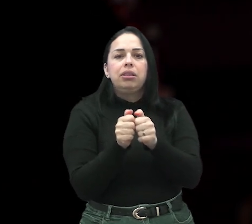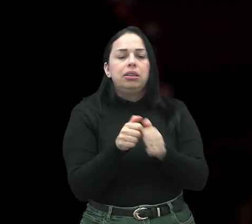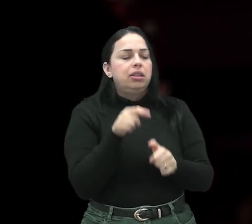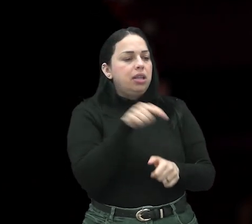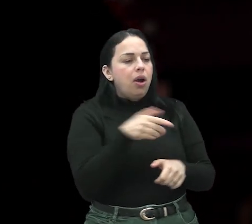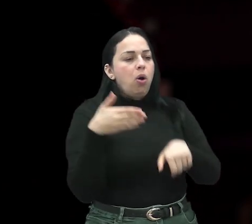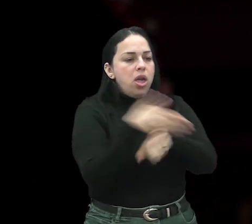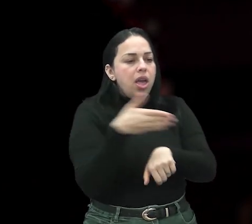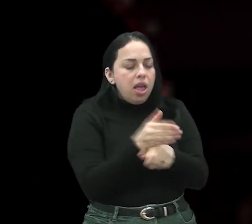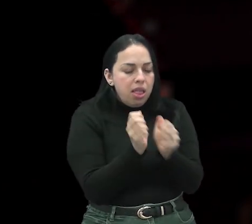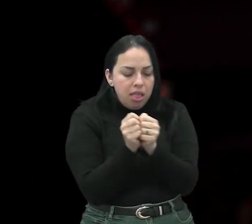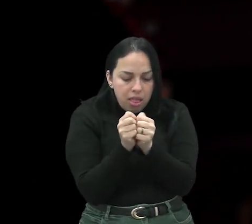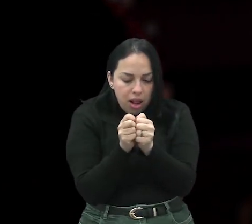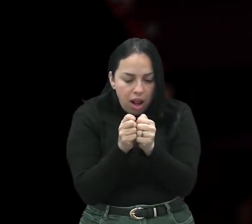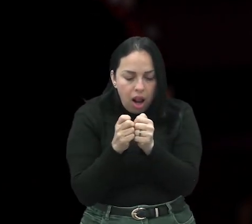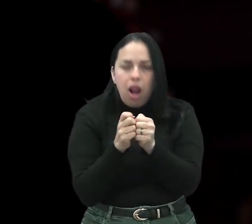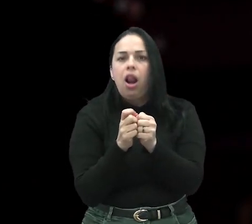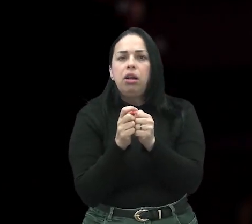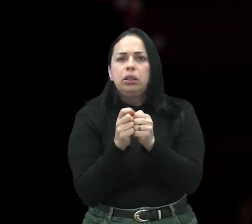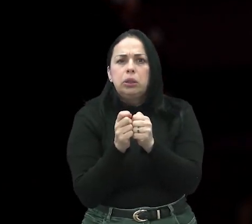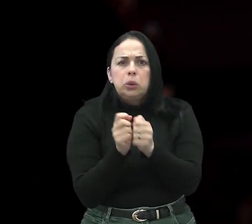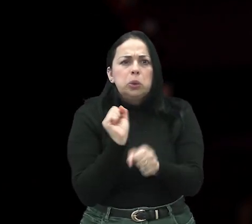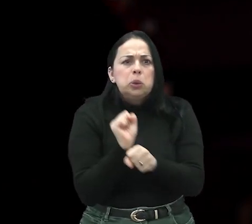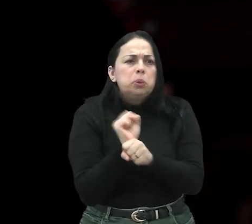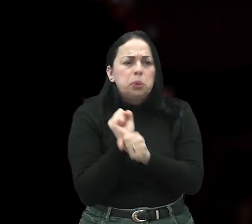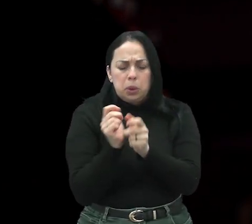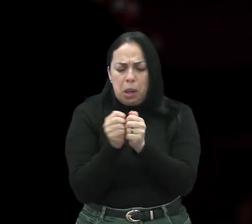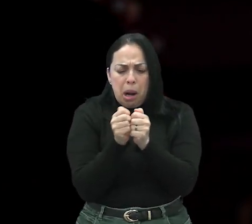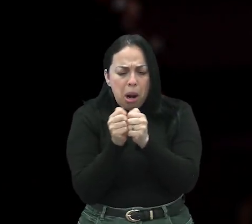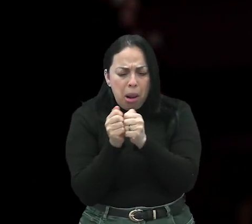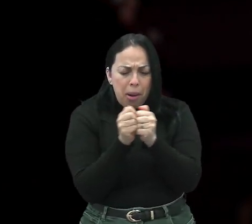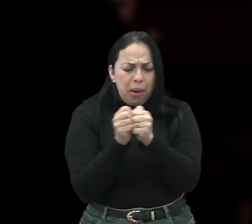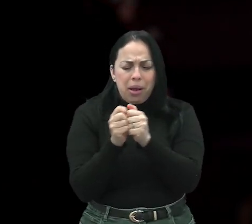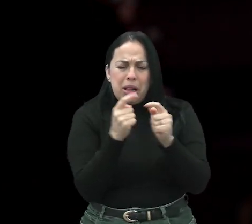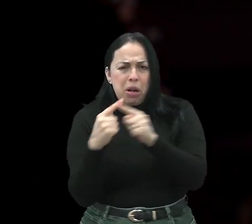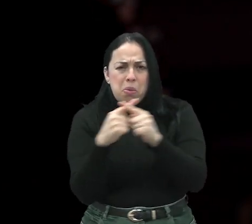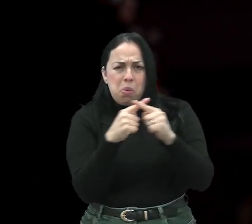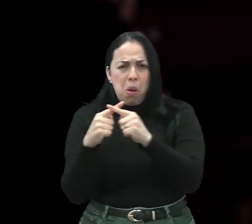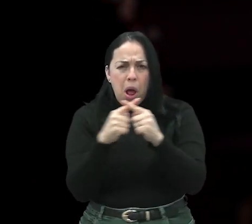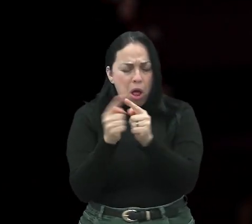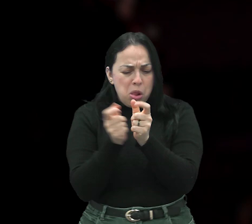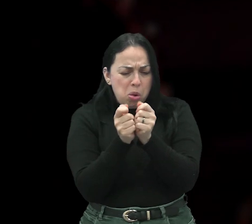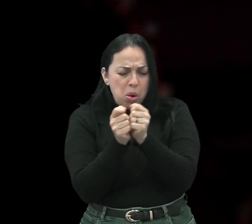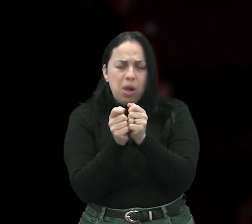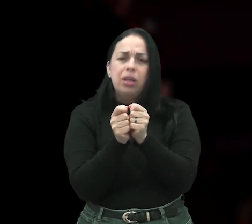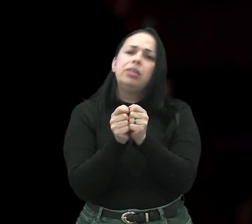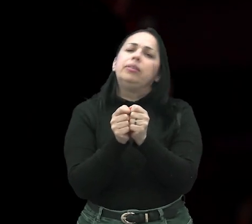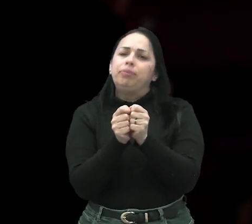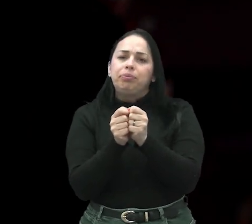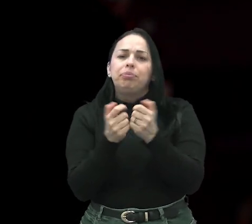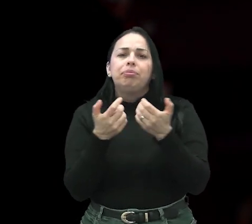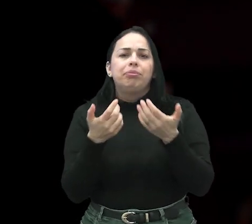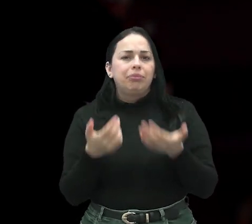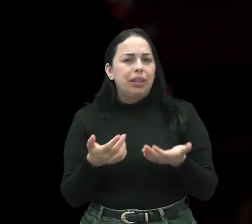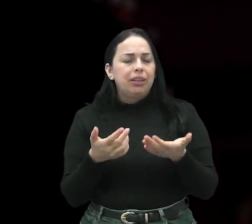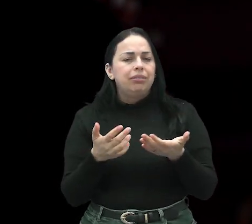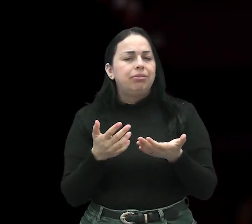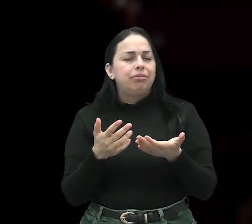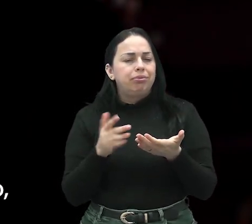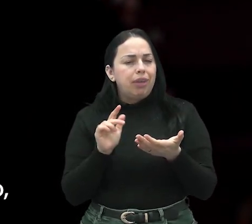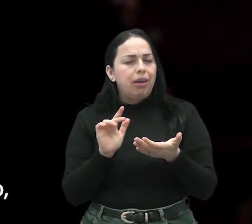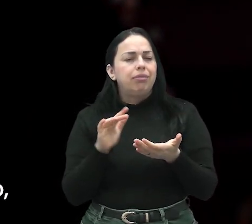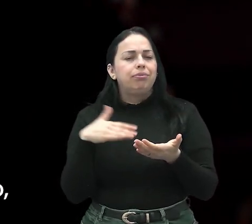Eu ia para a faculdade, mas o tempo todo eu estava olhando no celular, esperando o retorno do próximo